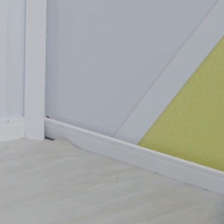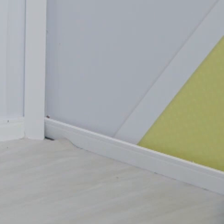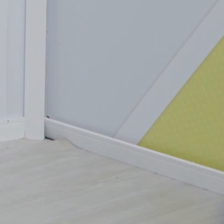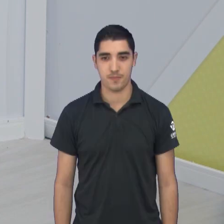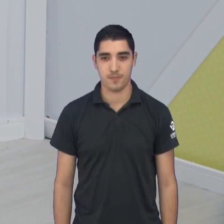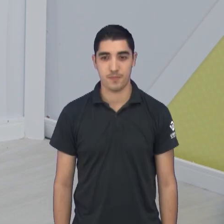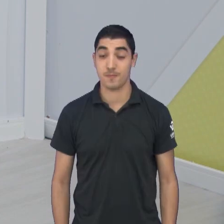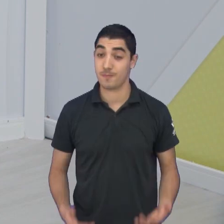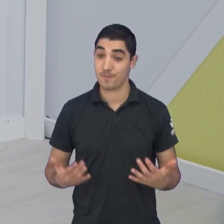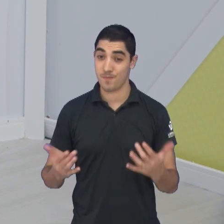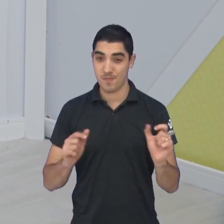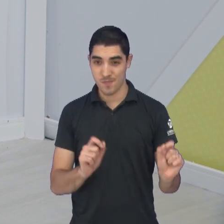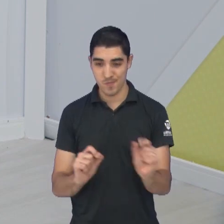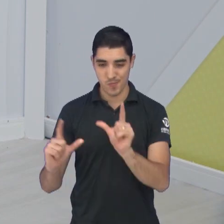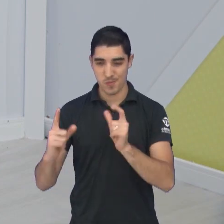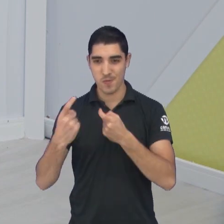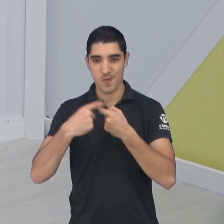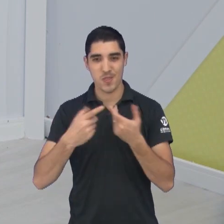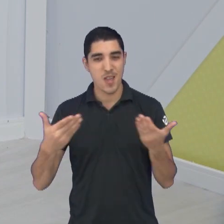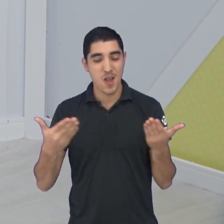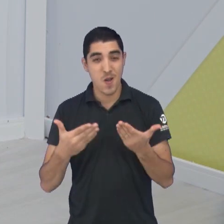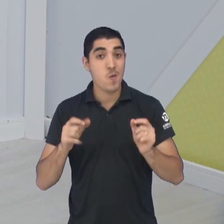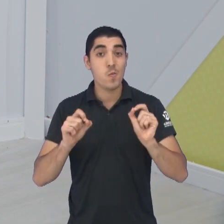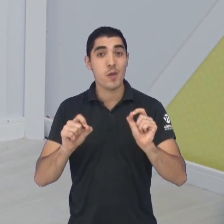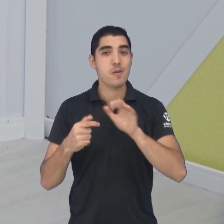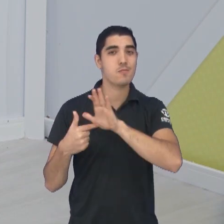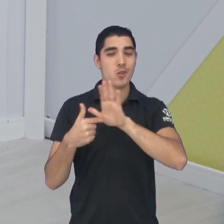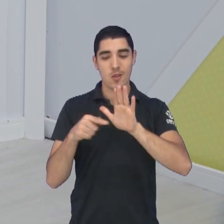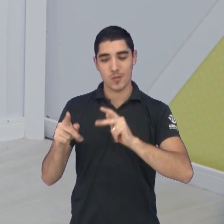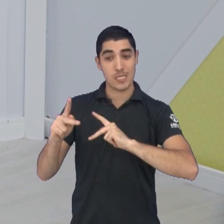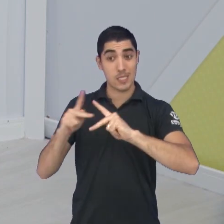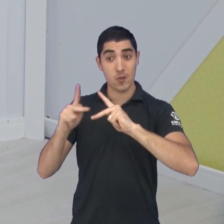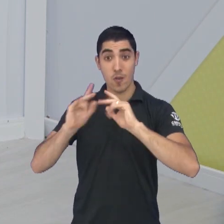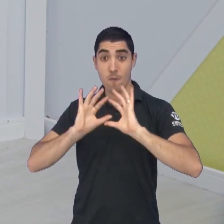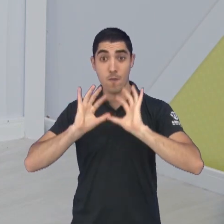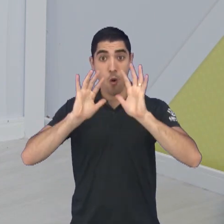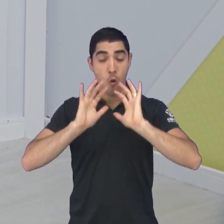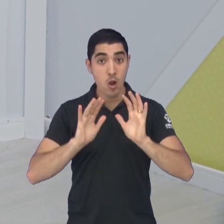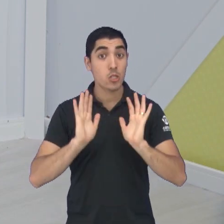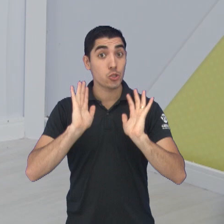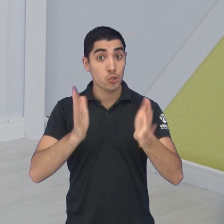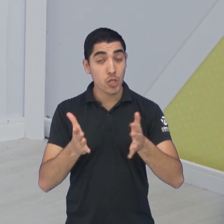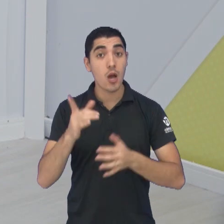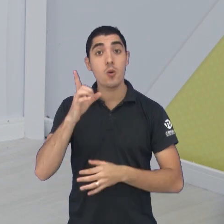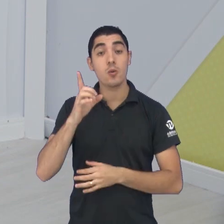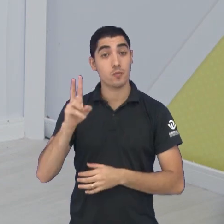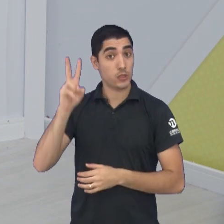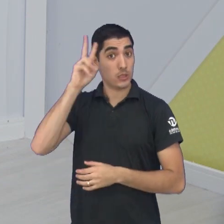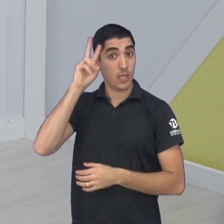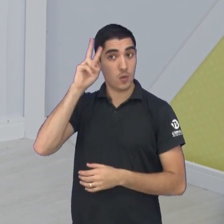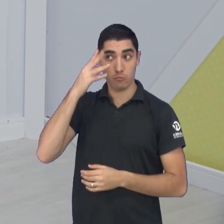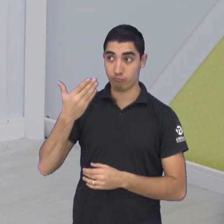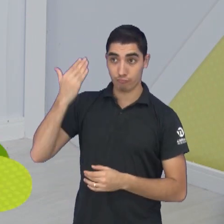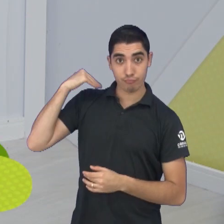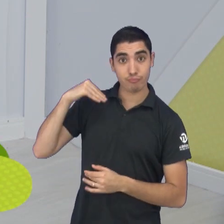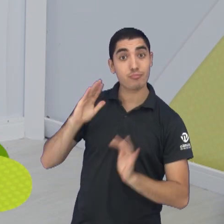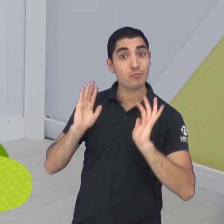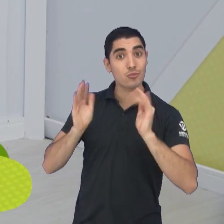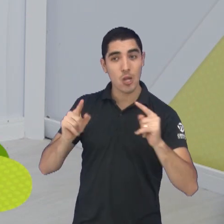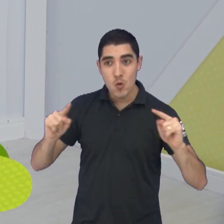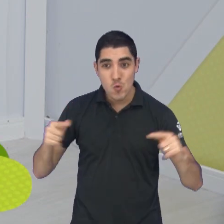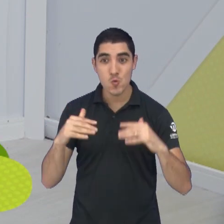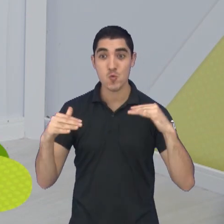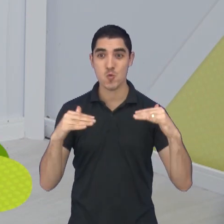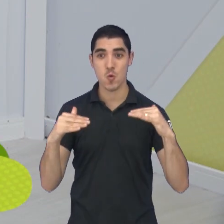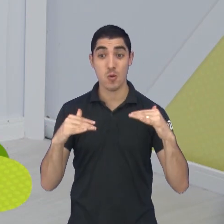Muito bem, estamos de volta com Hora do Esporte para falar do Farmaconde Vôlei São José, que entrou em quadra na última segunda-feira E